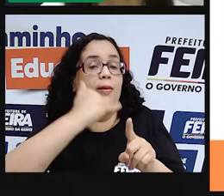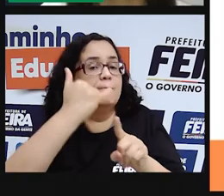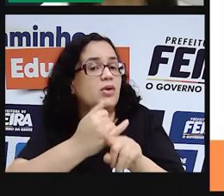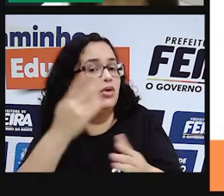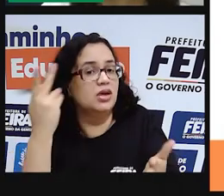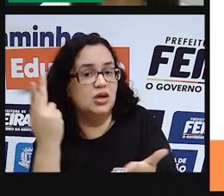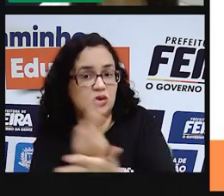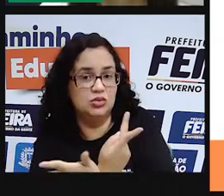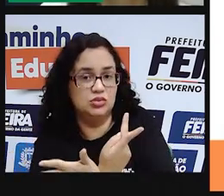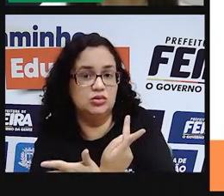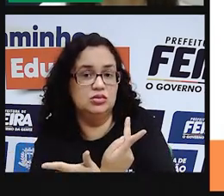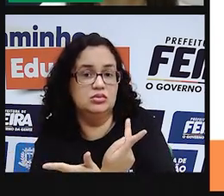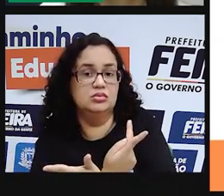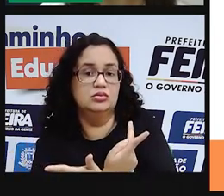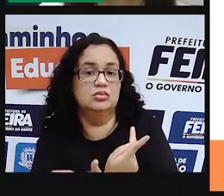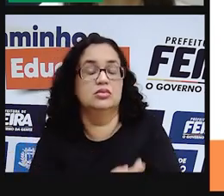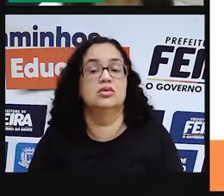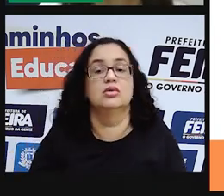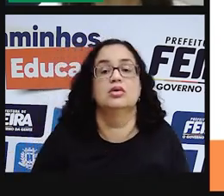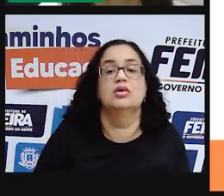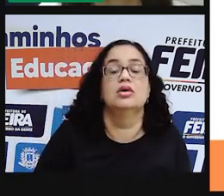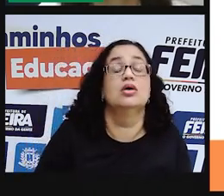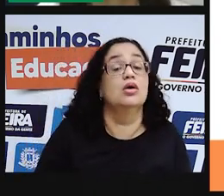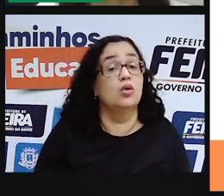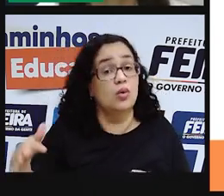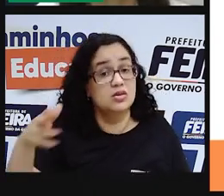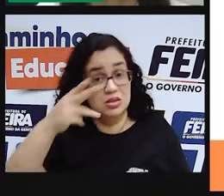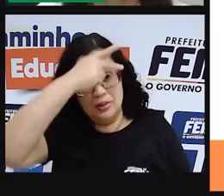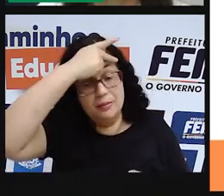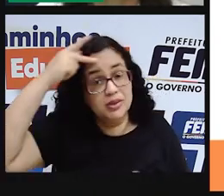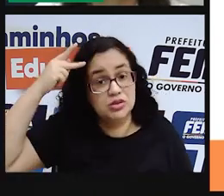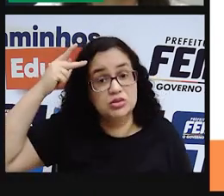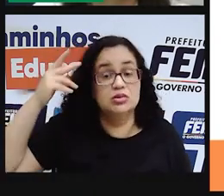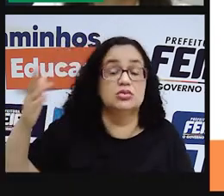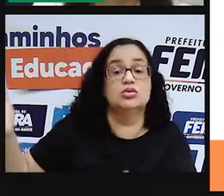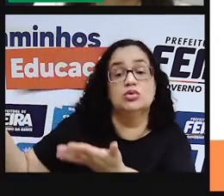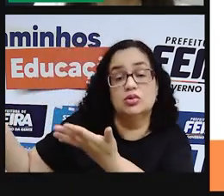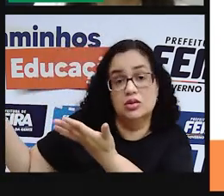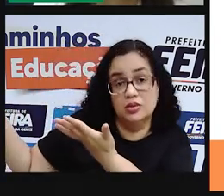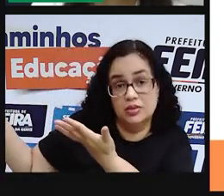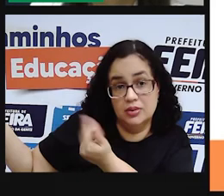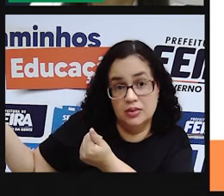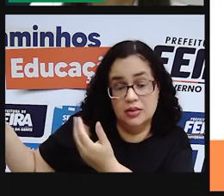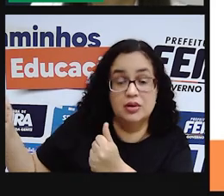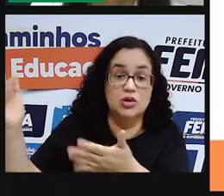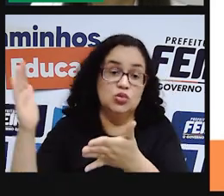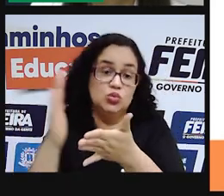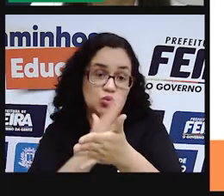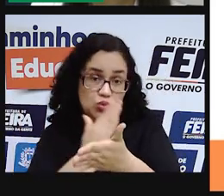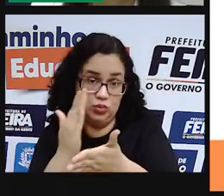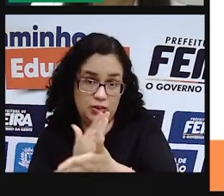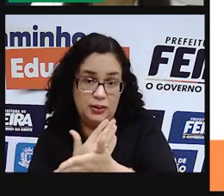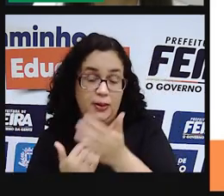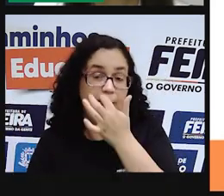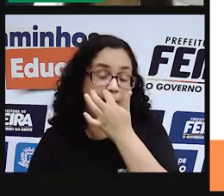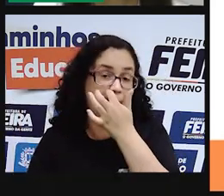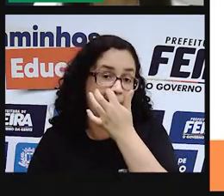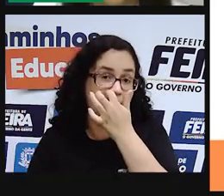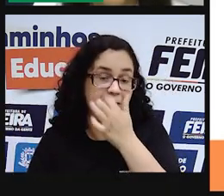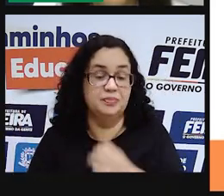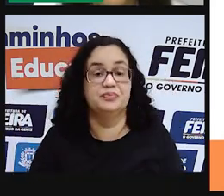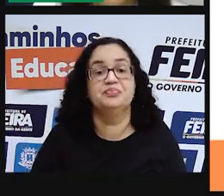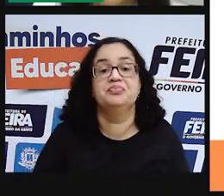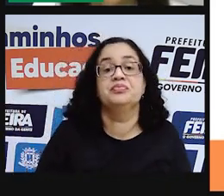acontece principalmente com o público que se direciona à revista da Turma da Mônica, que são